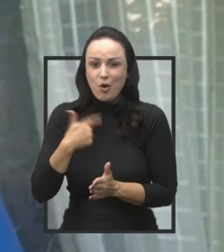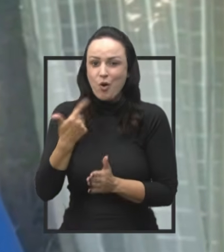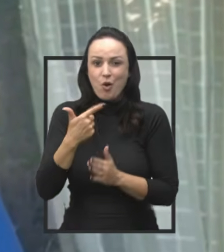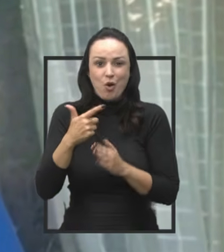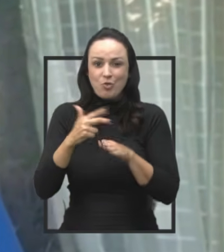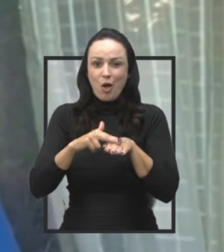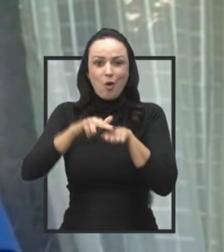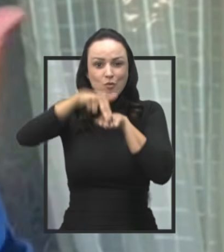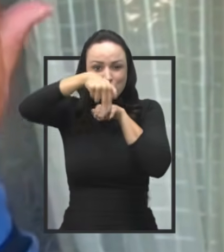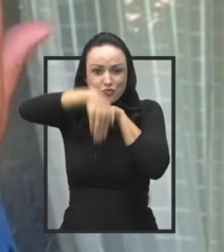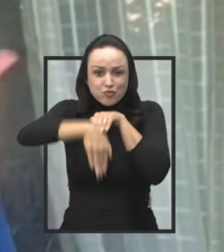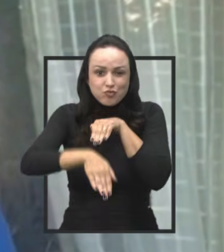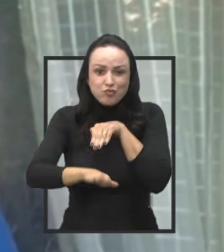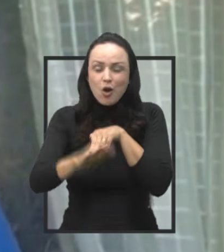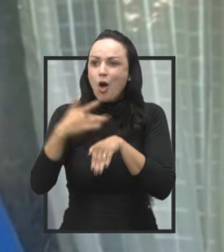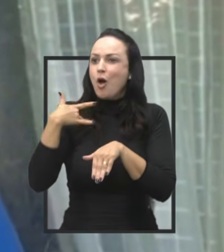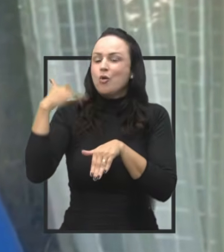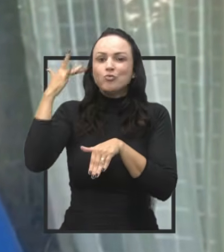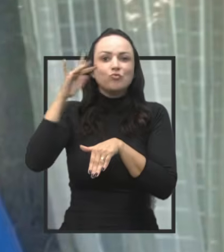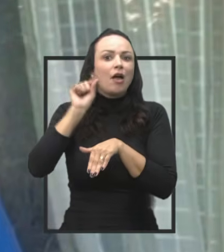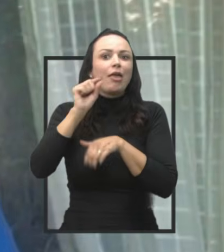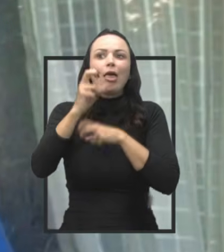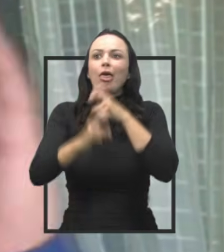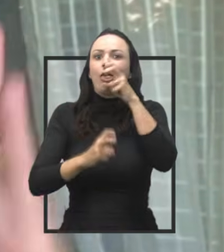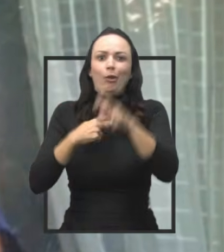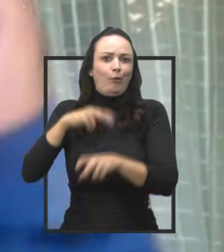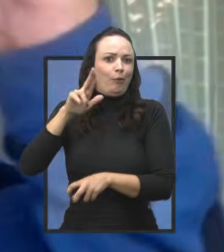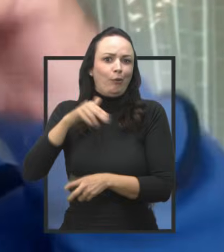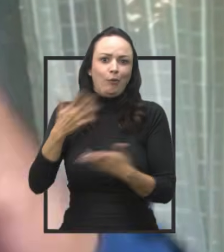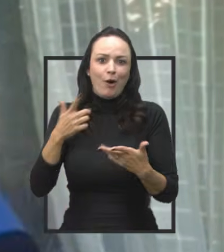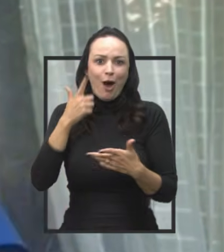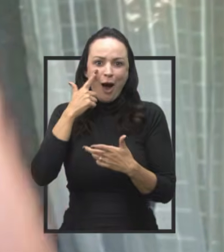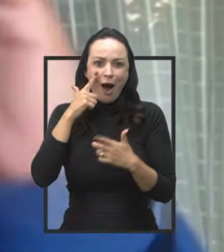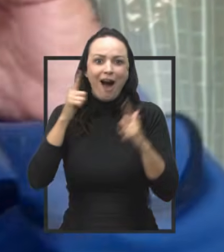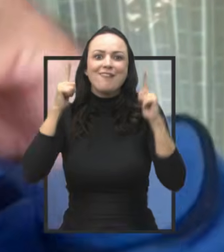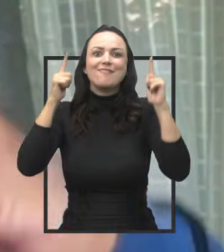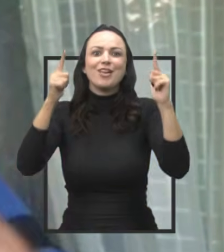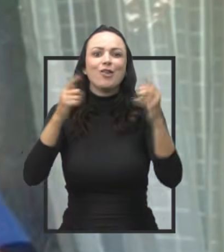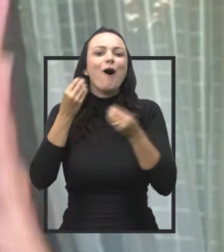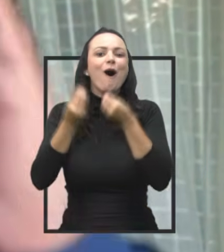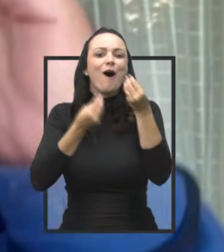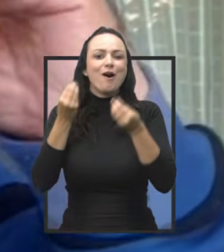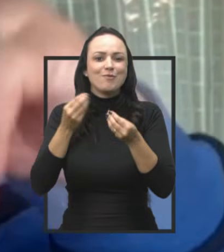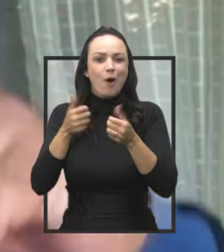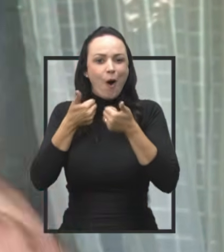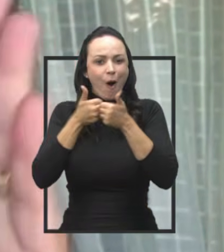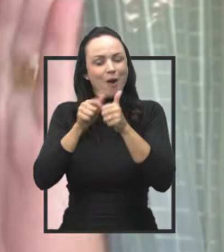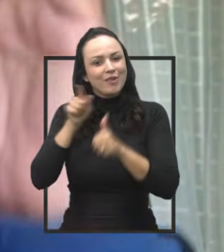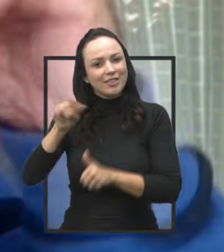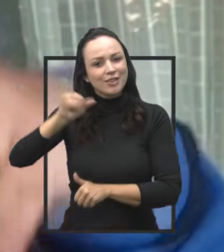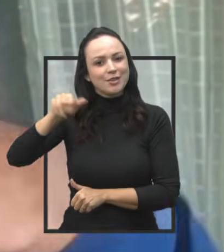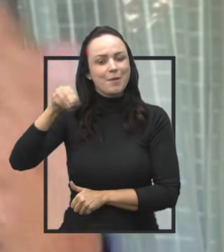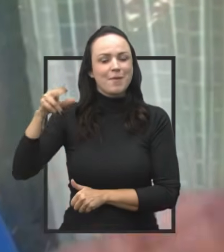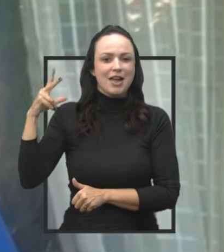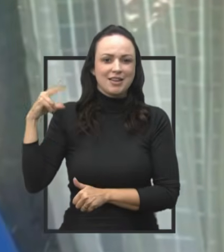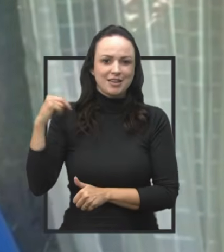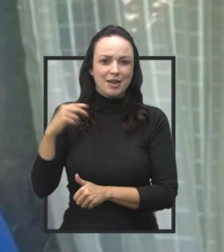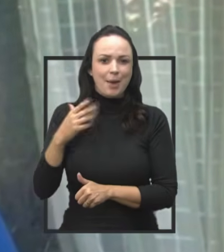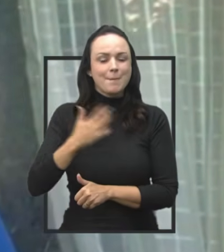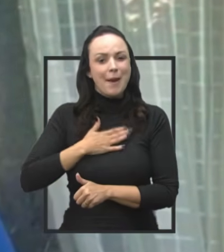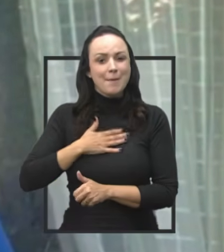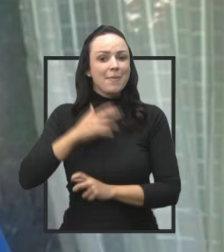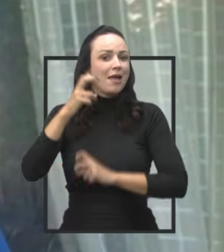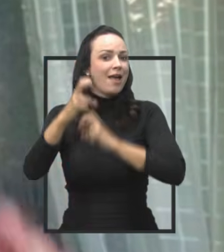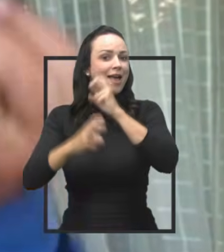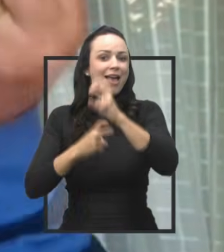tinha tobogã, nem sabia o que era parque de diversão. Olha as aventuras, olha. Então o ônibus do Zé Maria, filho, era até um